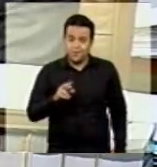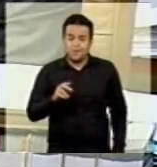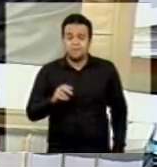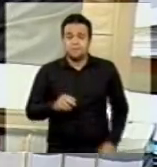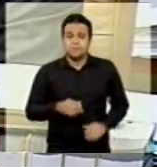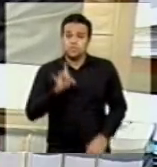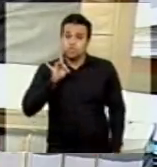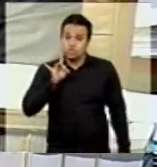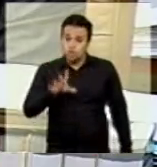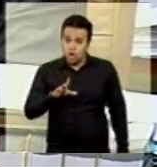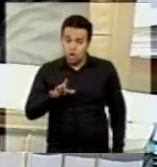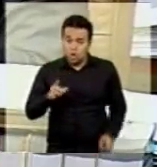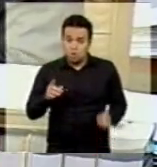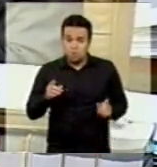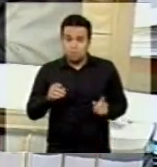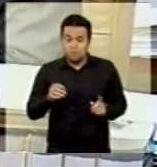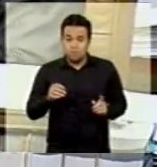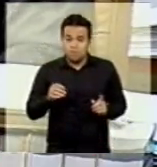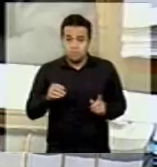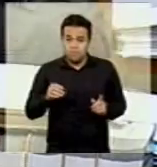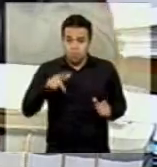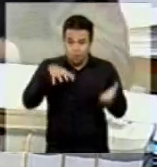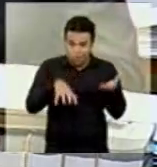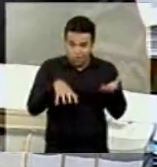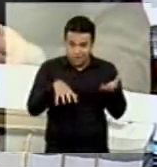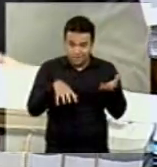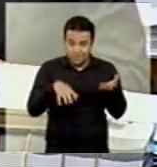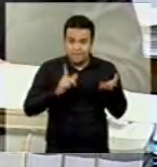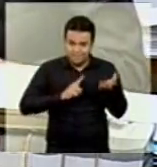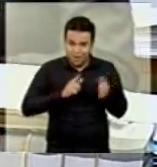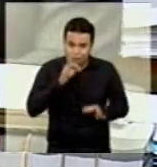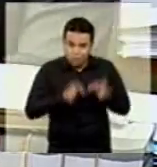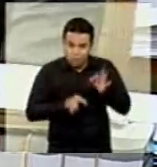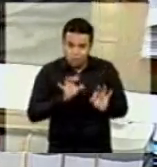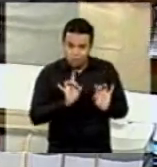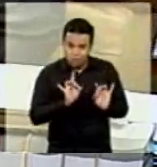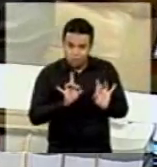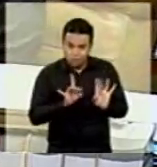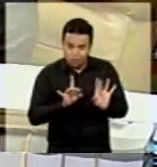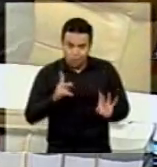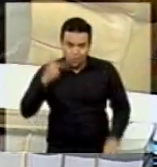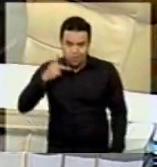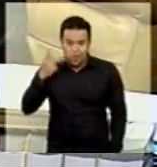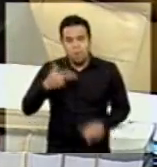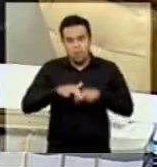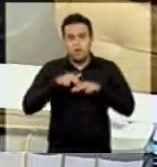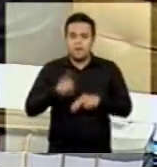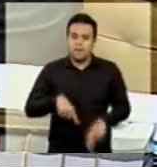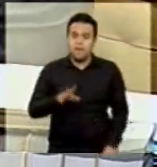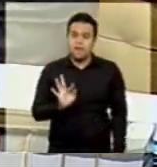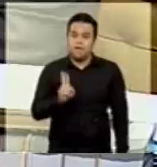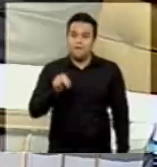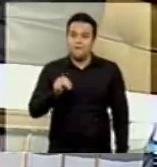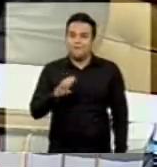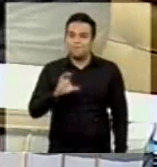somente terão eles, os membros do Congresso Nacional, prerrogativa de foro em razão da